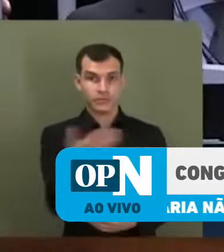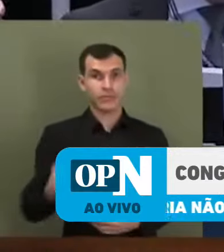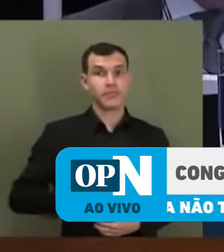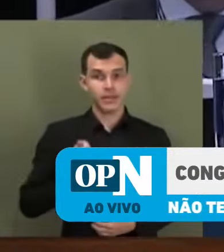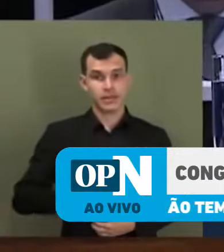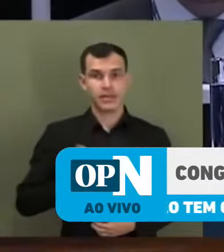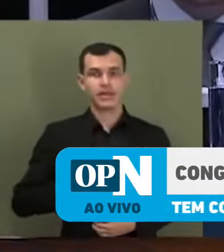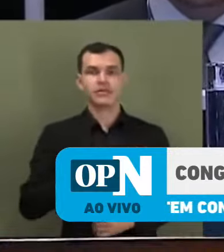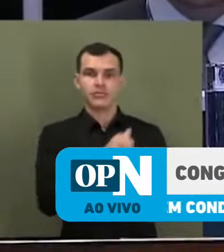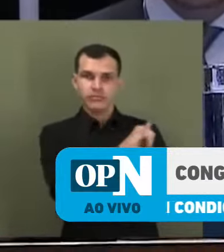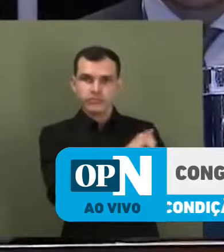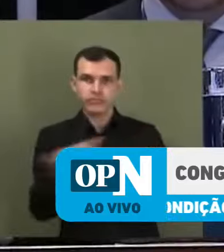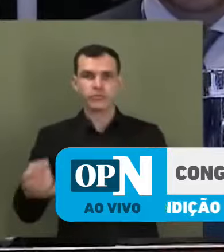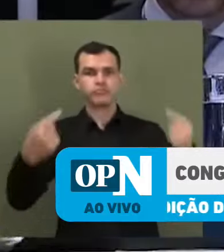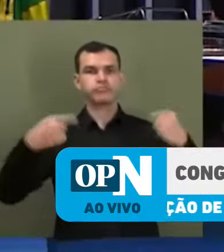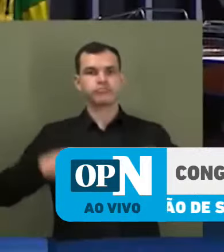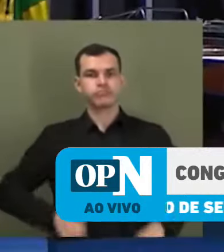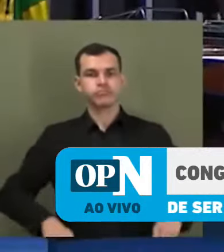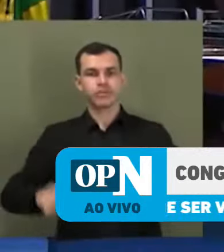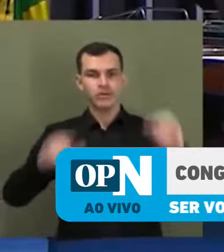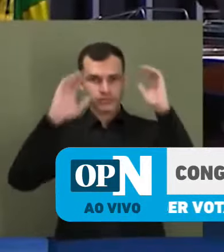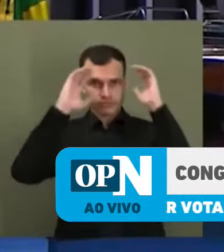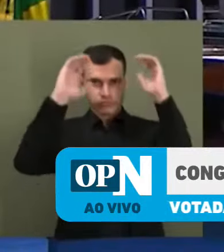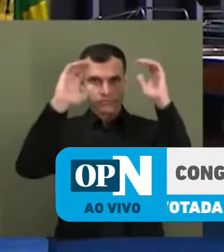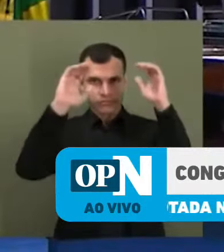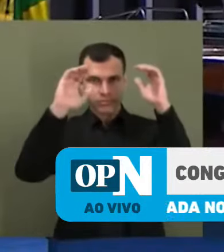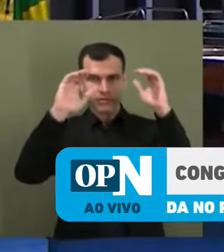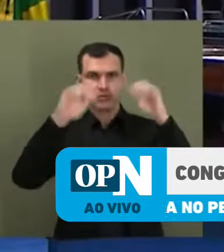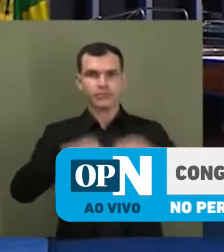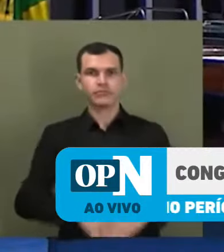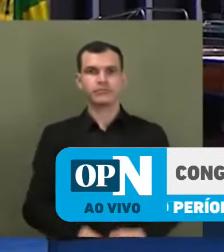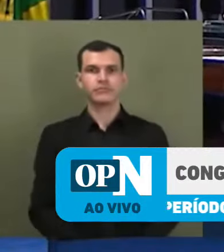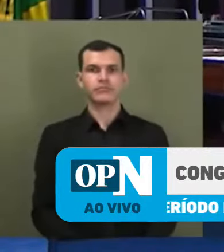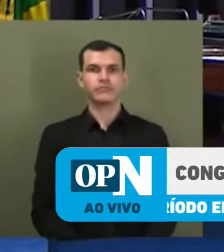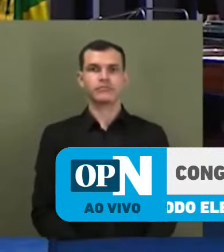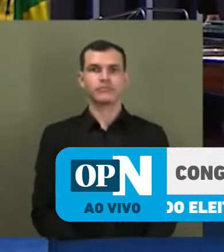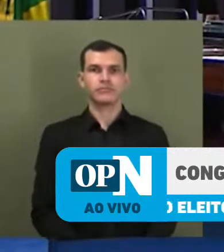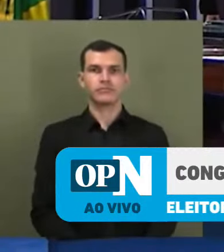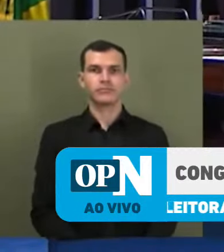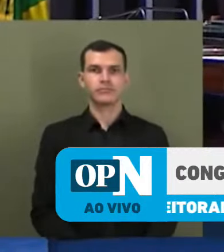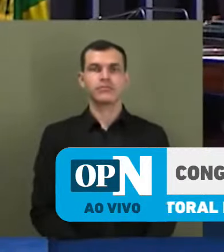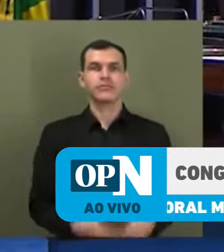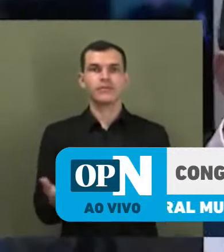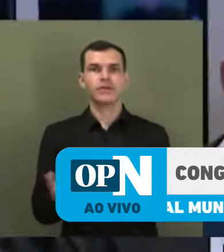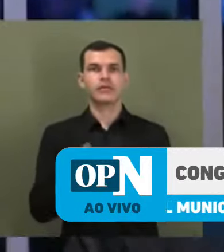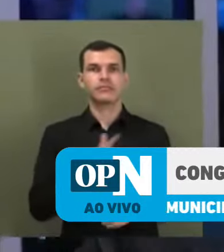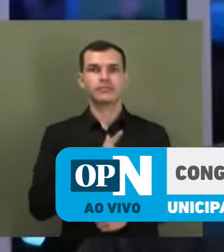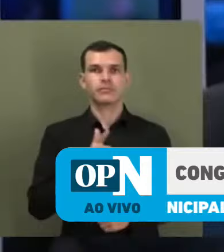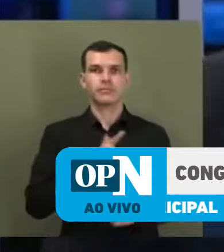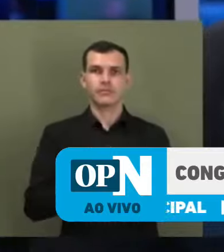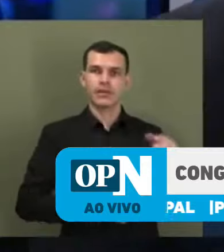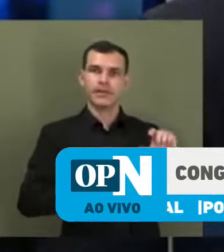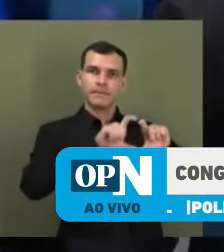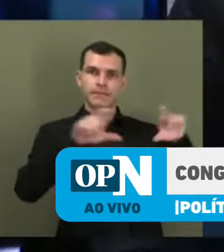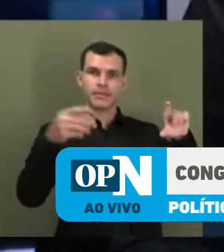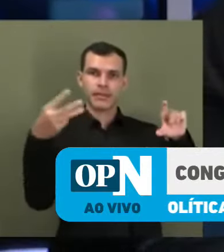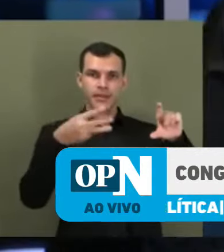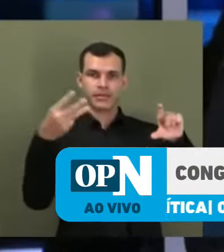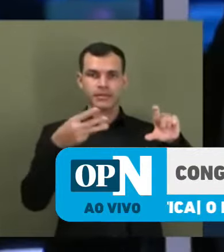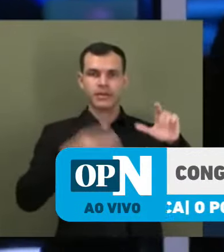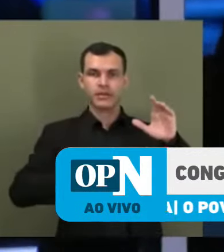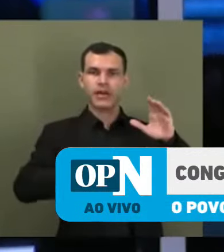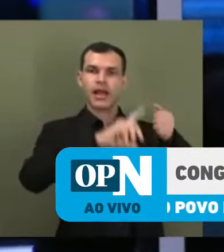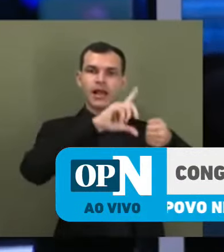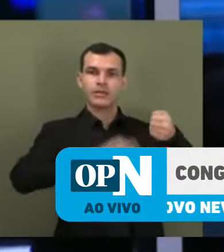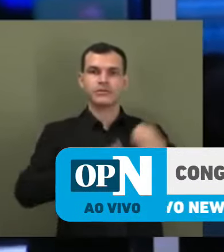eles poderiam pagar em 5 anos, agora em 180 meses, ou seja, em 15 anos, a partir de 2026 e